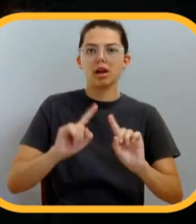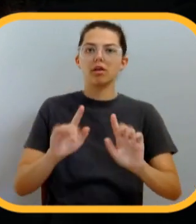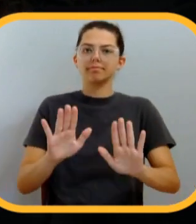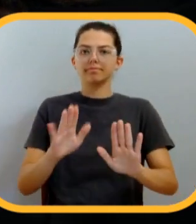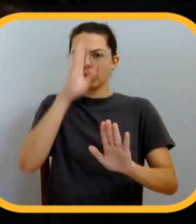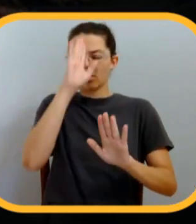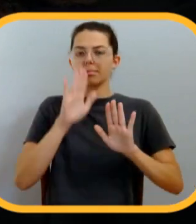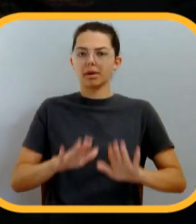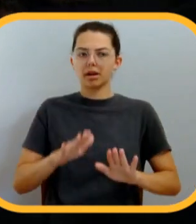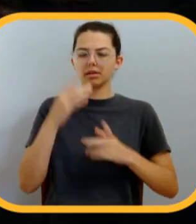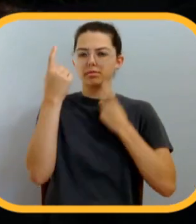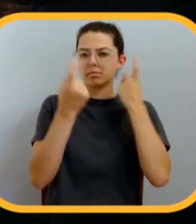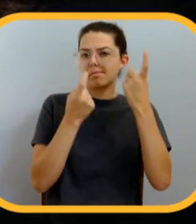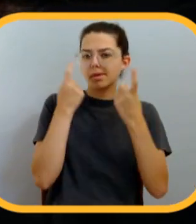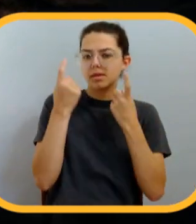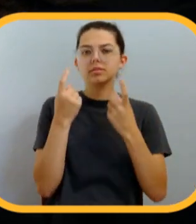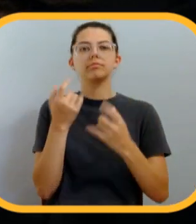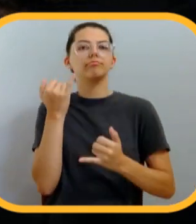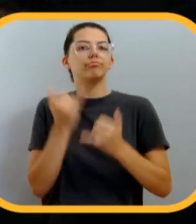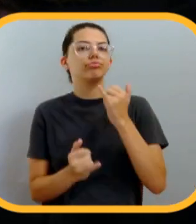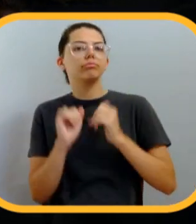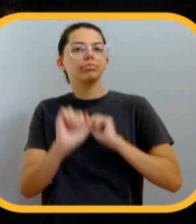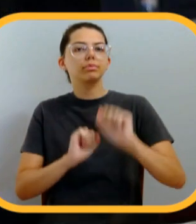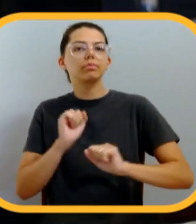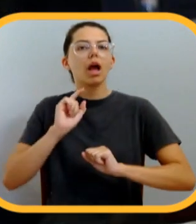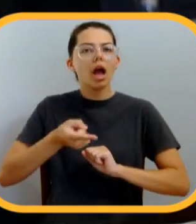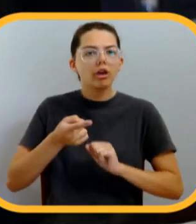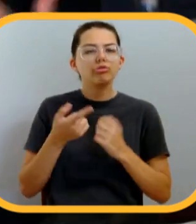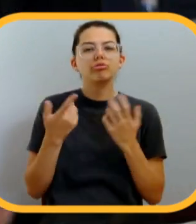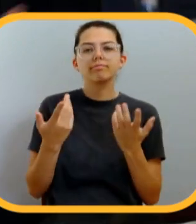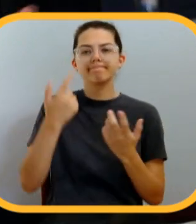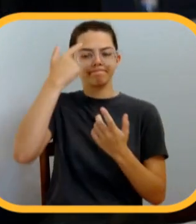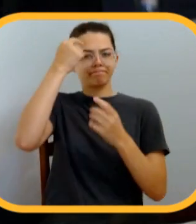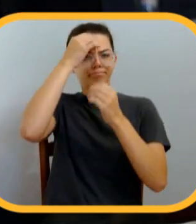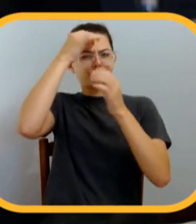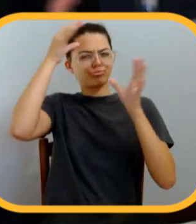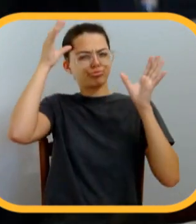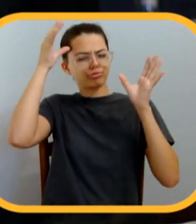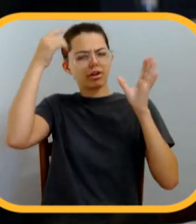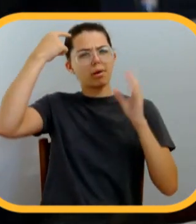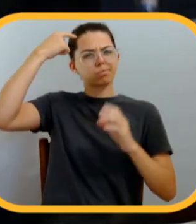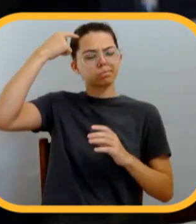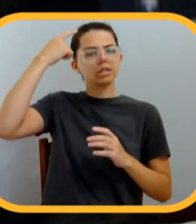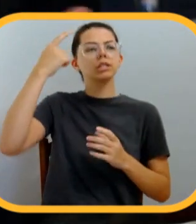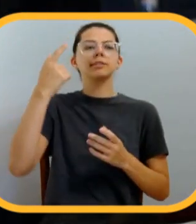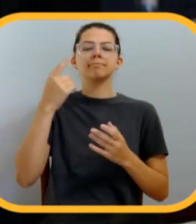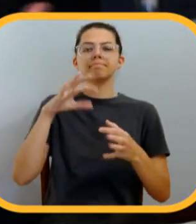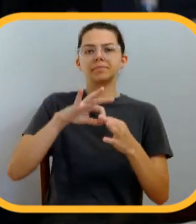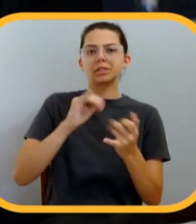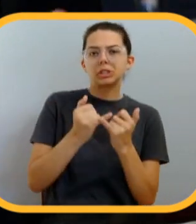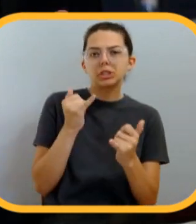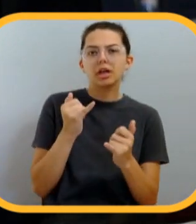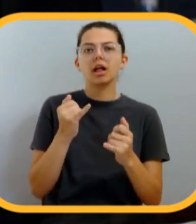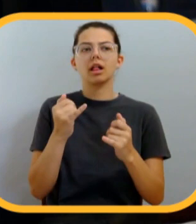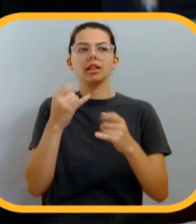redes, saber exatamente, por exemplo, os riscos que correm e, portanto, toda esta consciência, por exemplo, a nível do digital